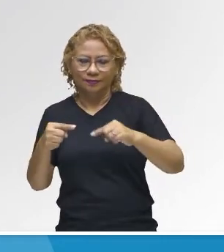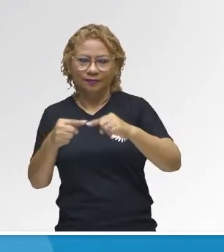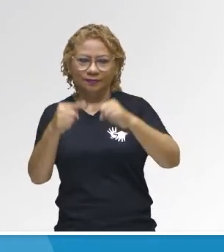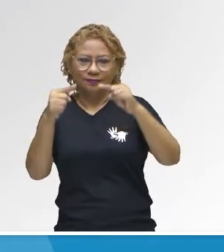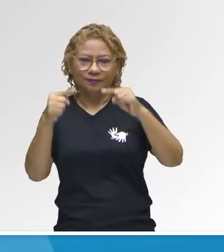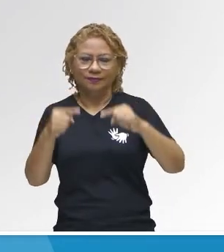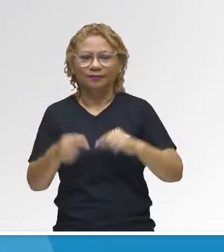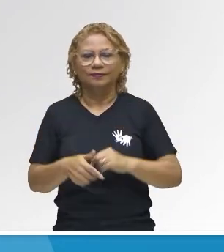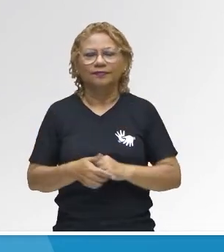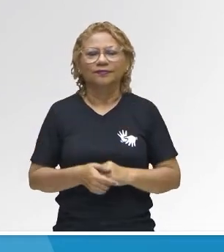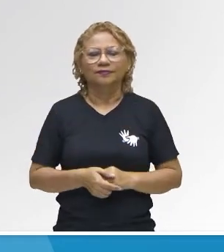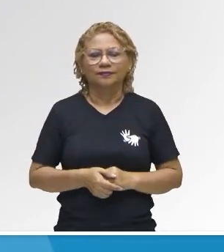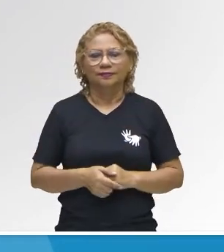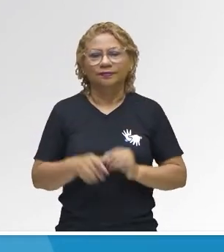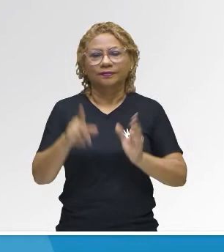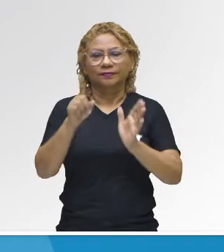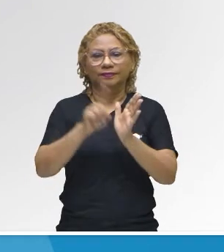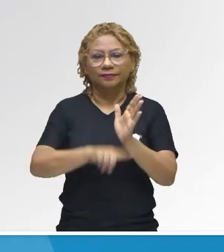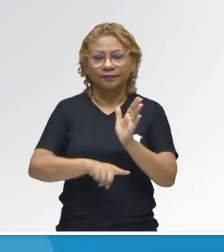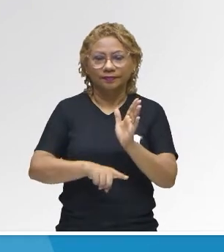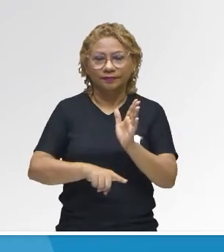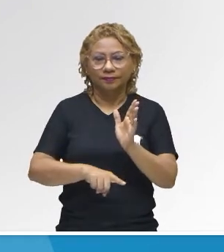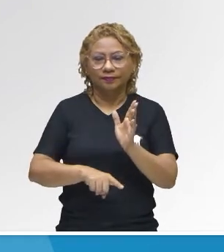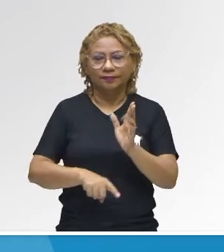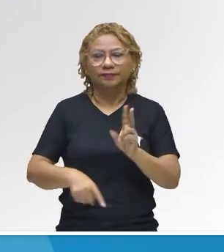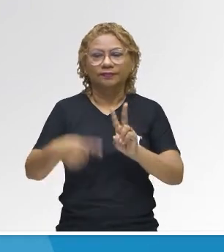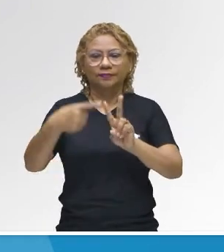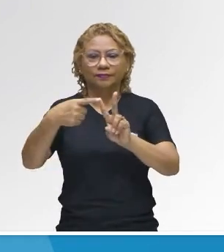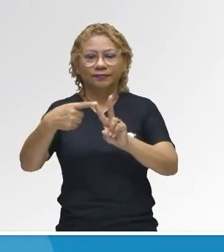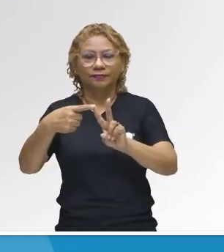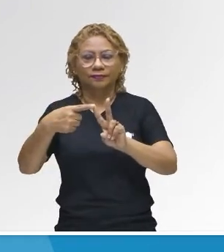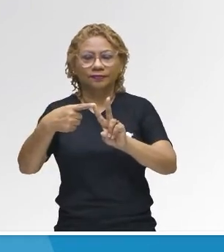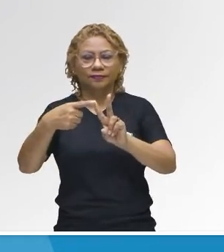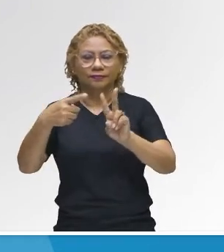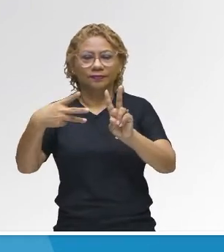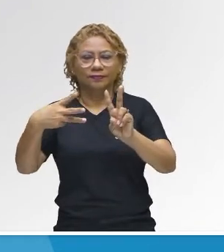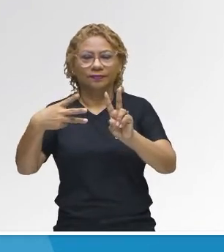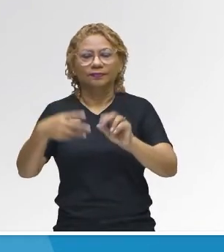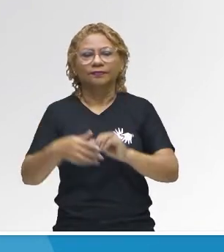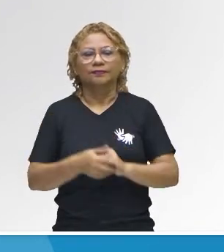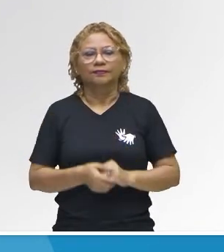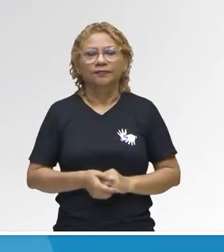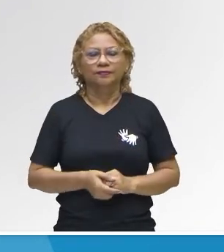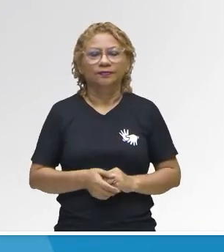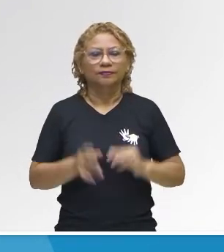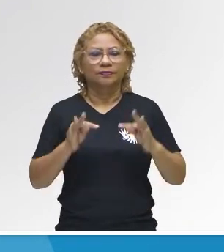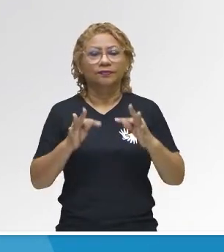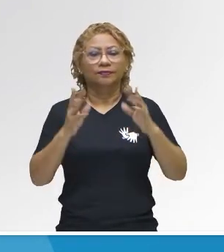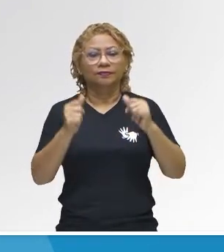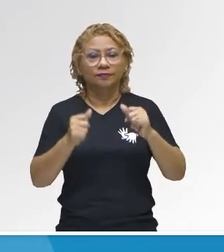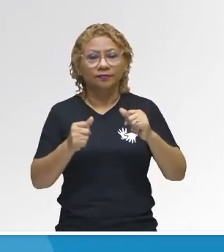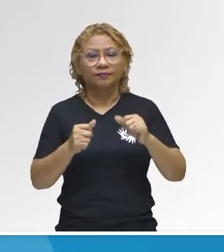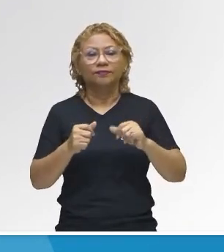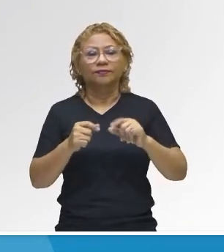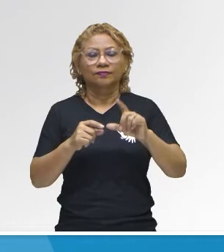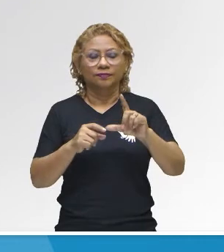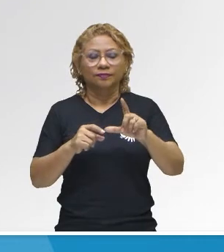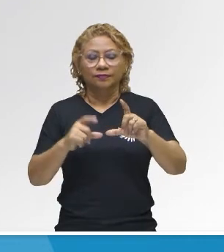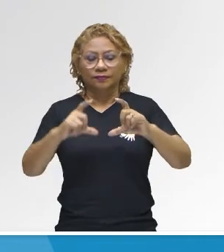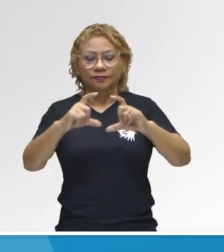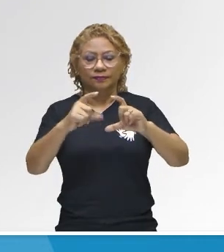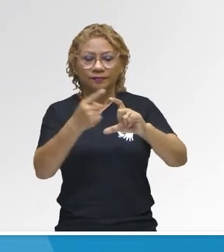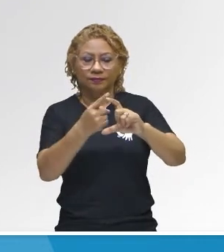menos raiz de 3. E o mesmo vai acontecer para os outros valores que estão aqui no segundo